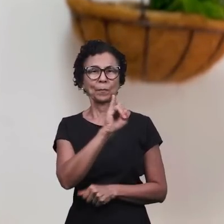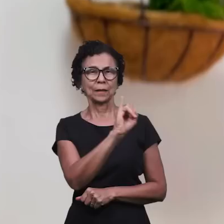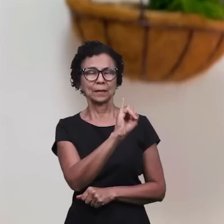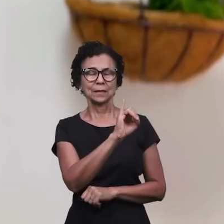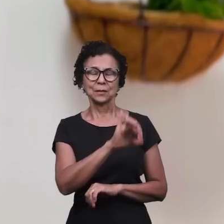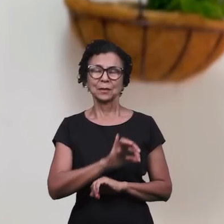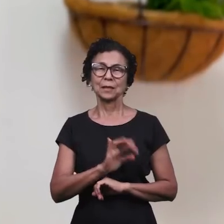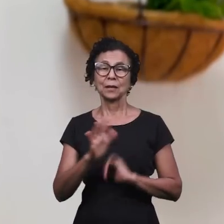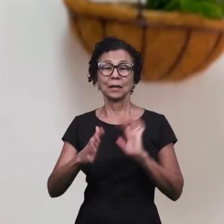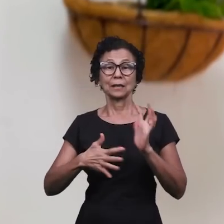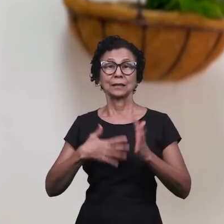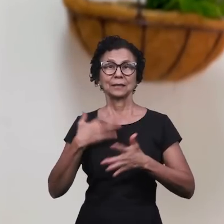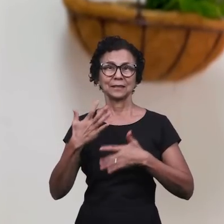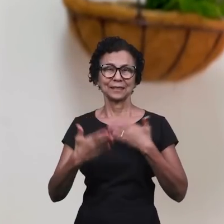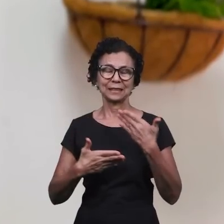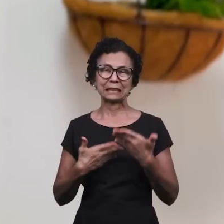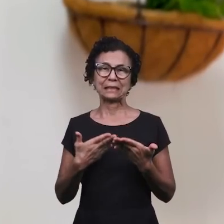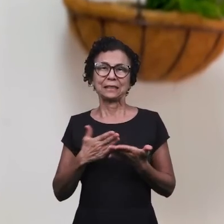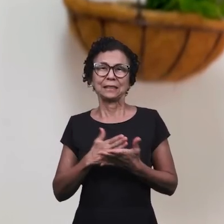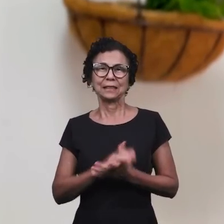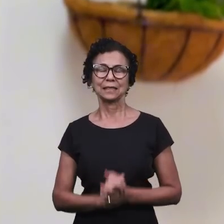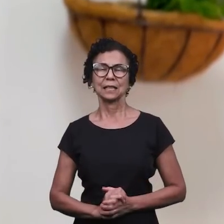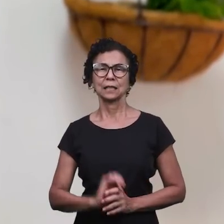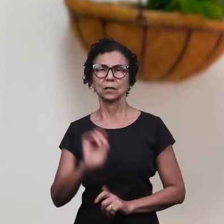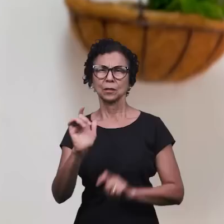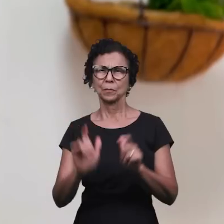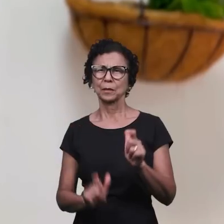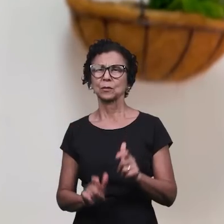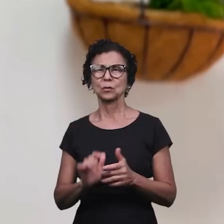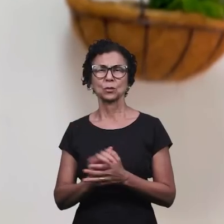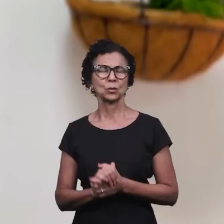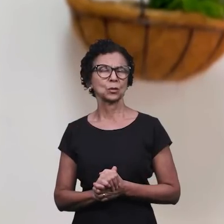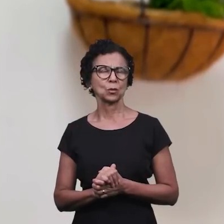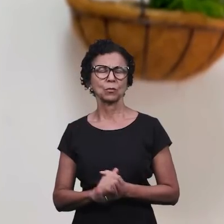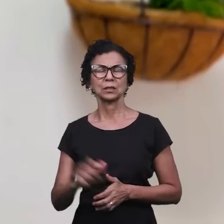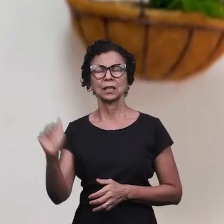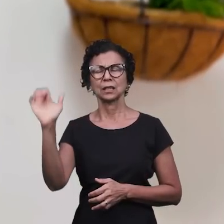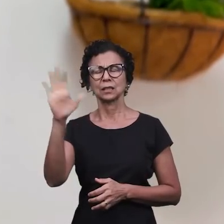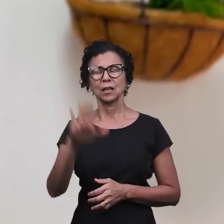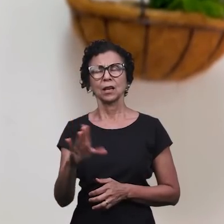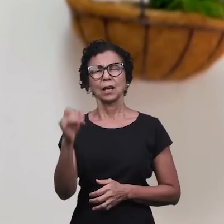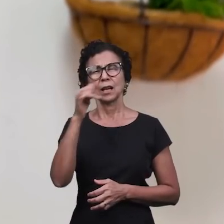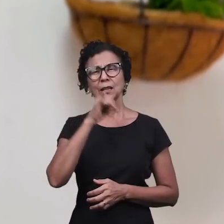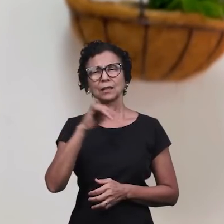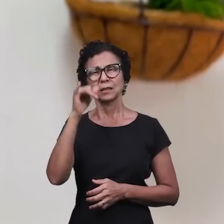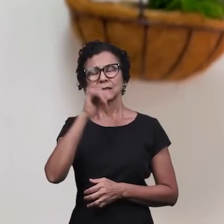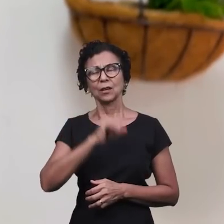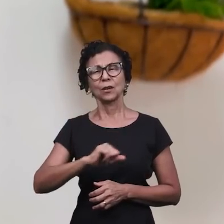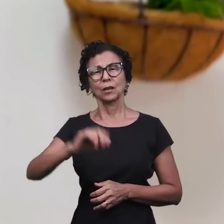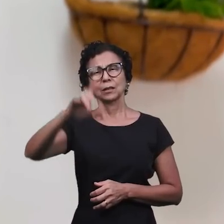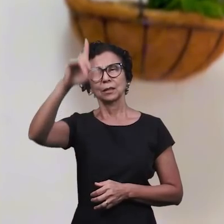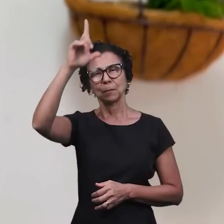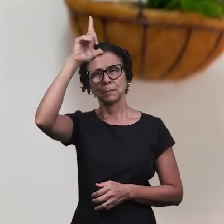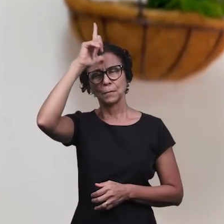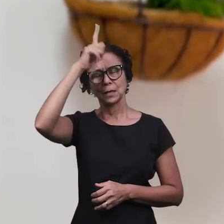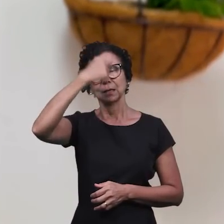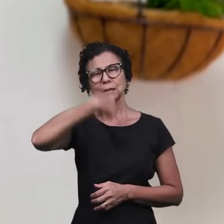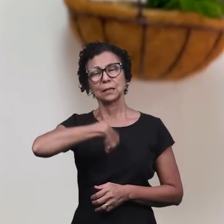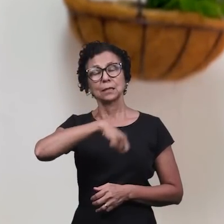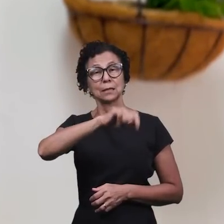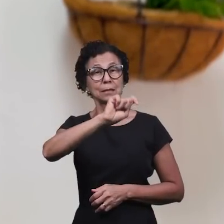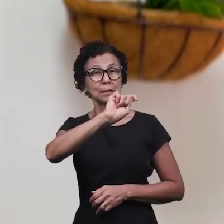sido uma alegria muito grande. Estamos com os irmãos da Europa Ocidental, irmãos da Itália, da Alemanha, da